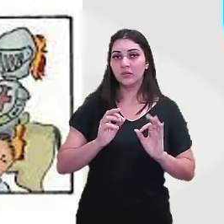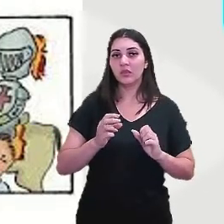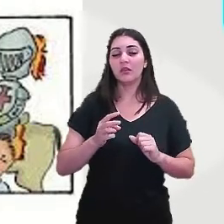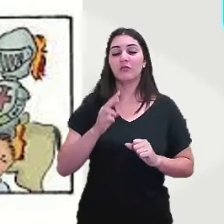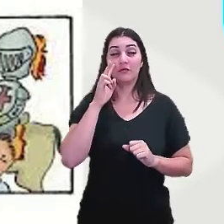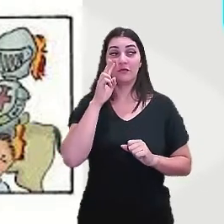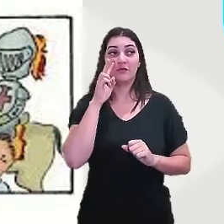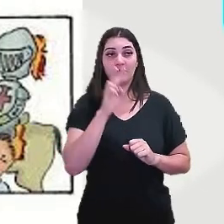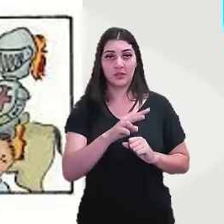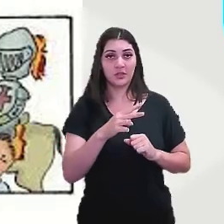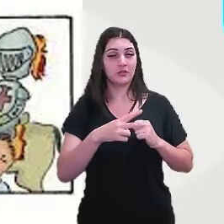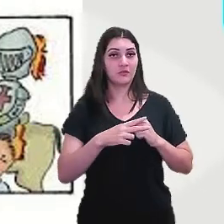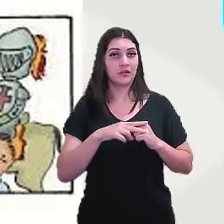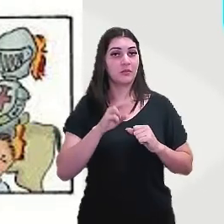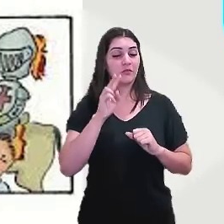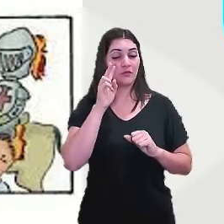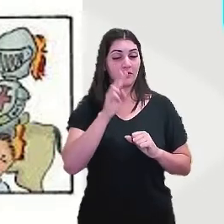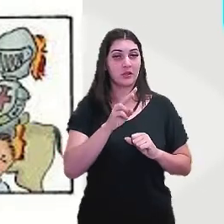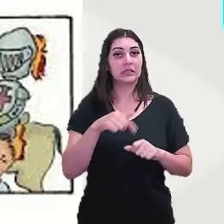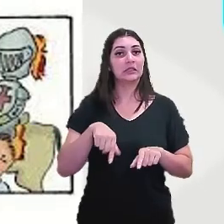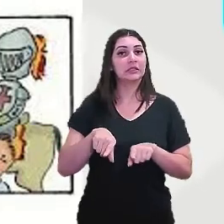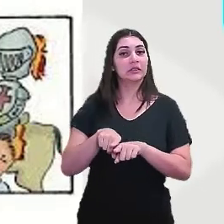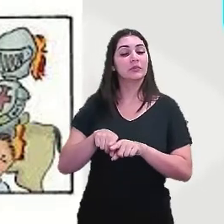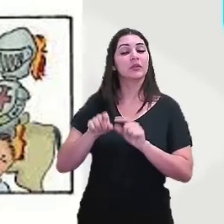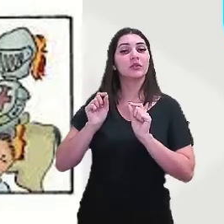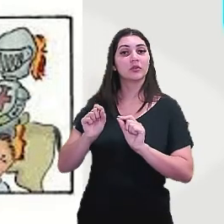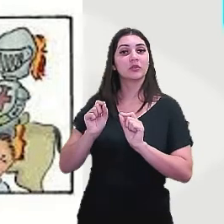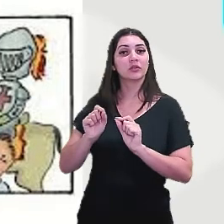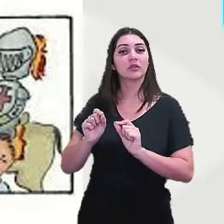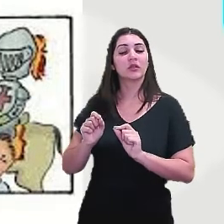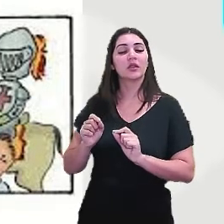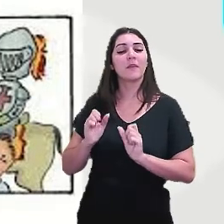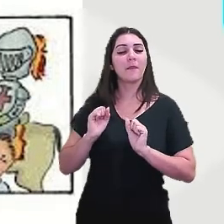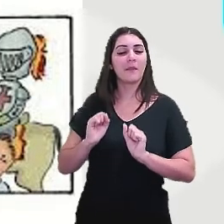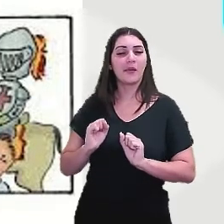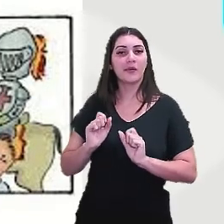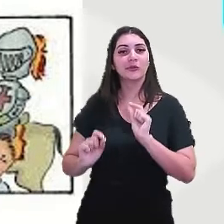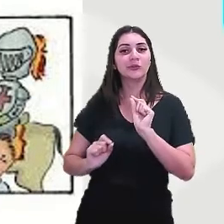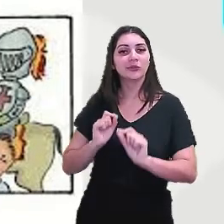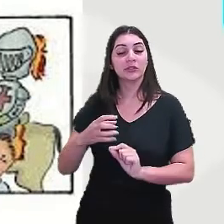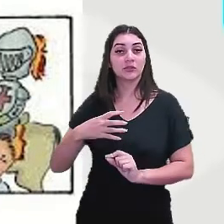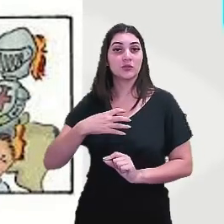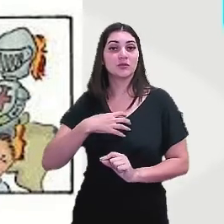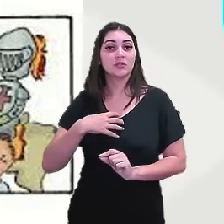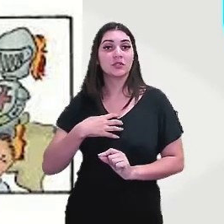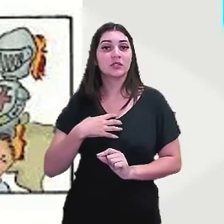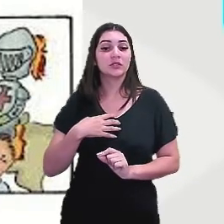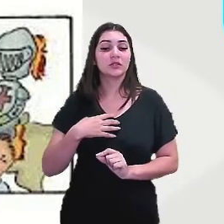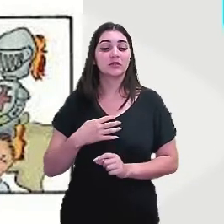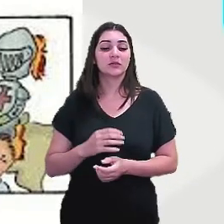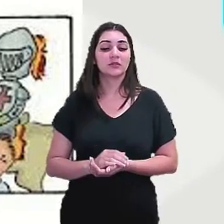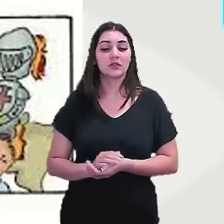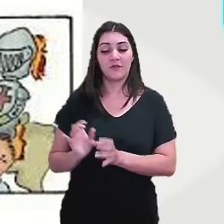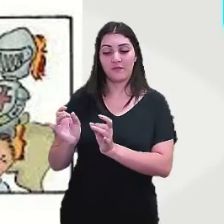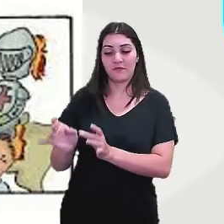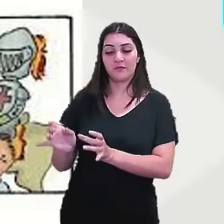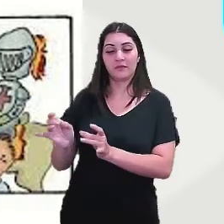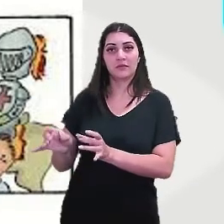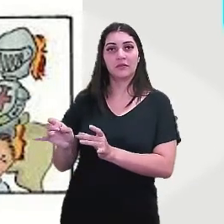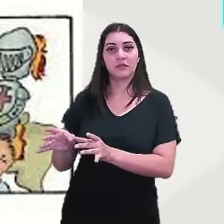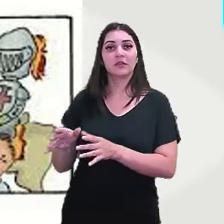ideia de vender. Então, a pessoa que leu deu a entender que ele estava vendendo o pôr do